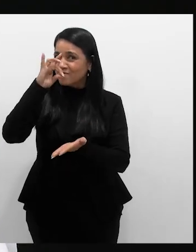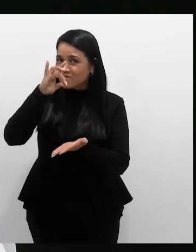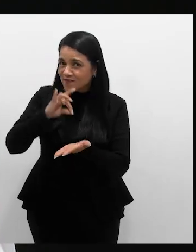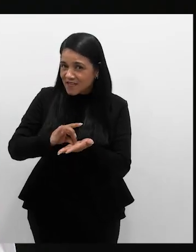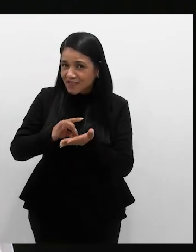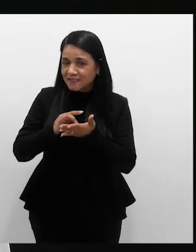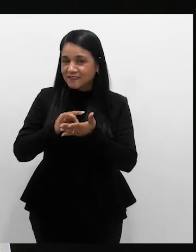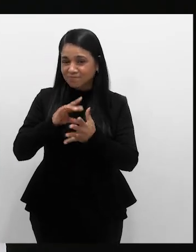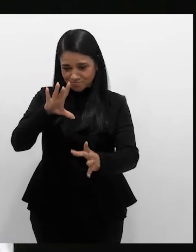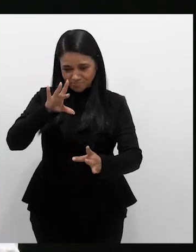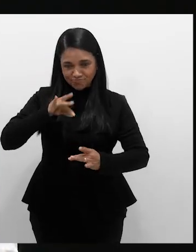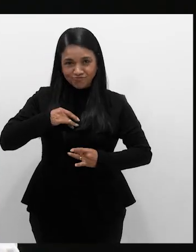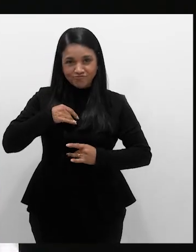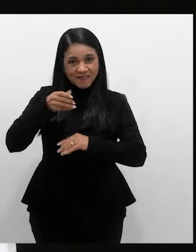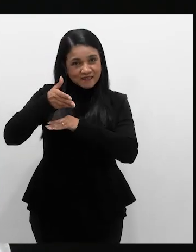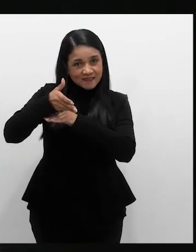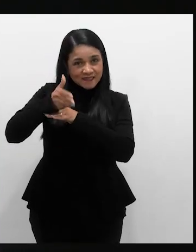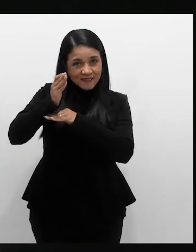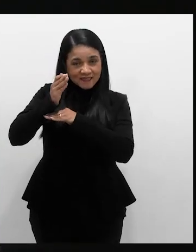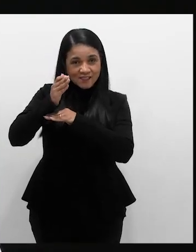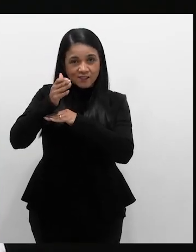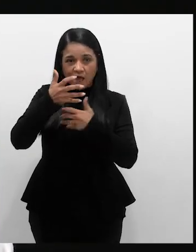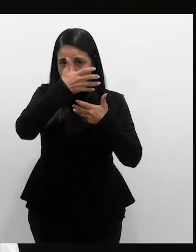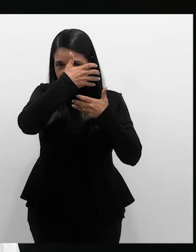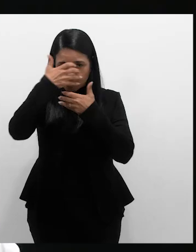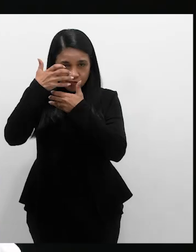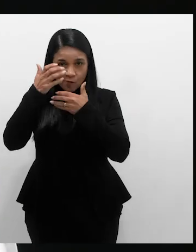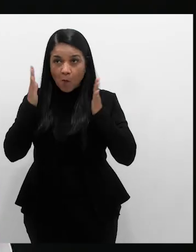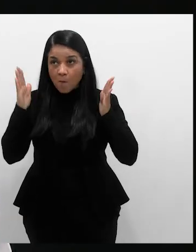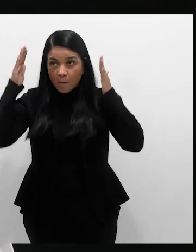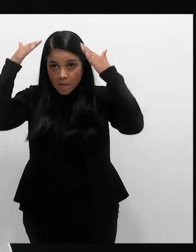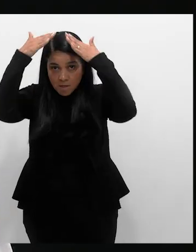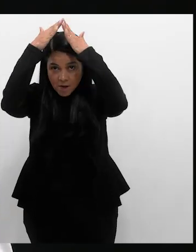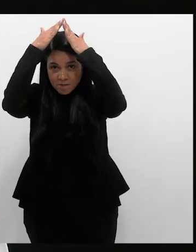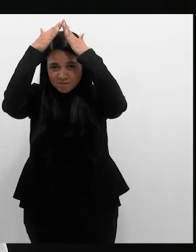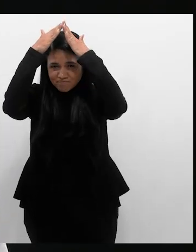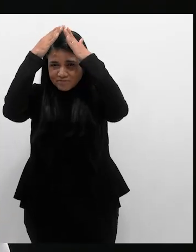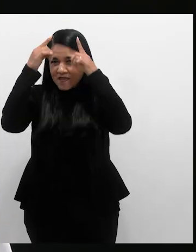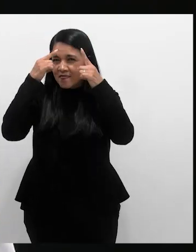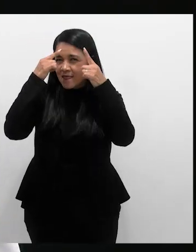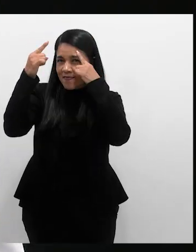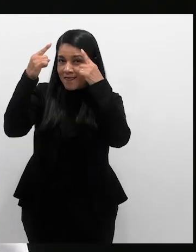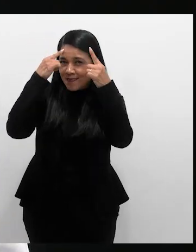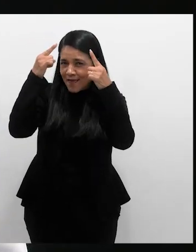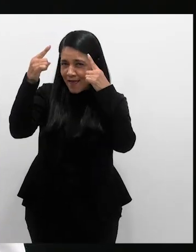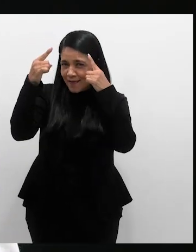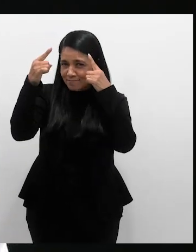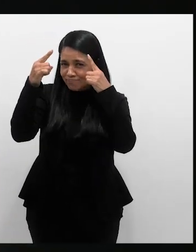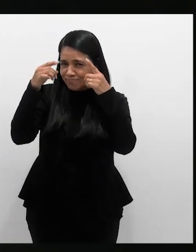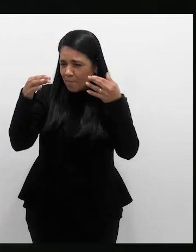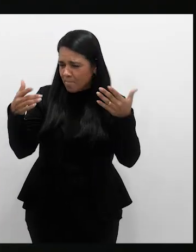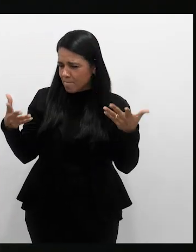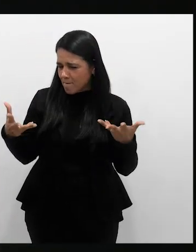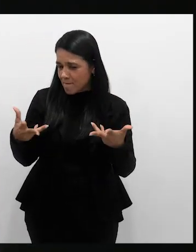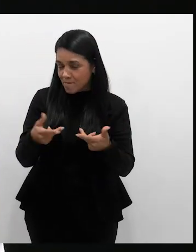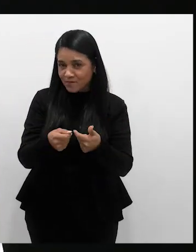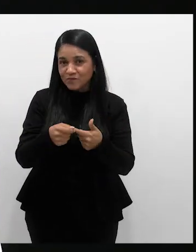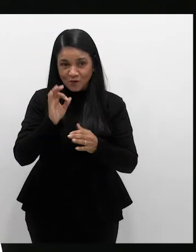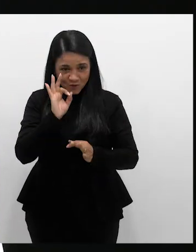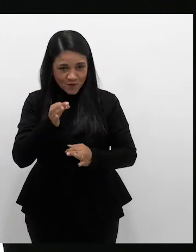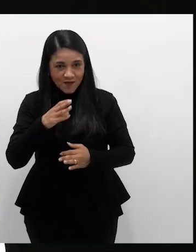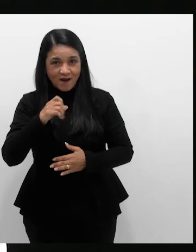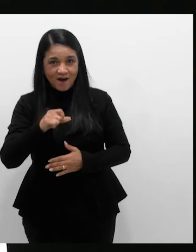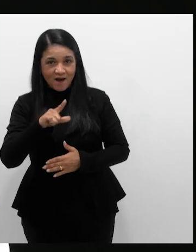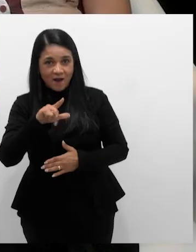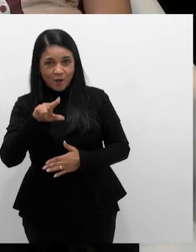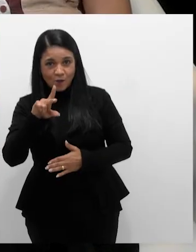o taxista que raptou o Papa por uma ideia genial. É isso mesmo, Cláudio Mendes? É isso. Meu querido. Ideia